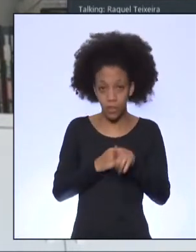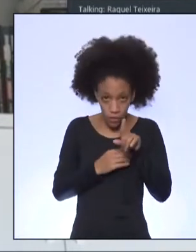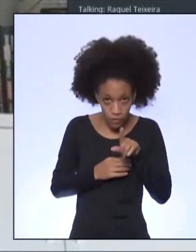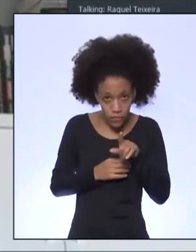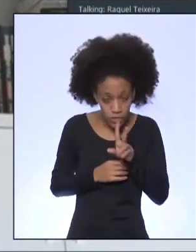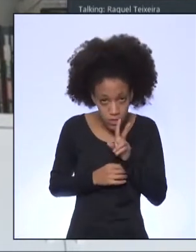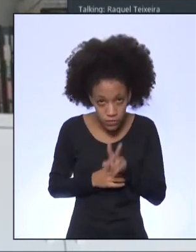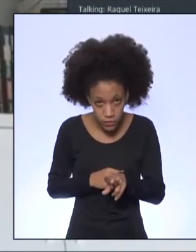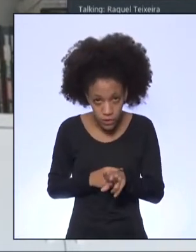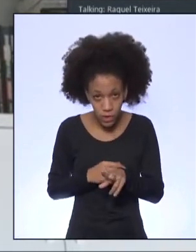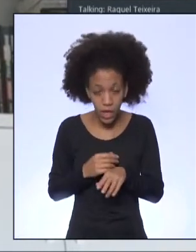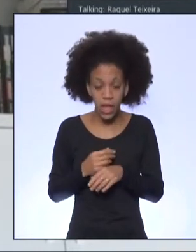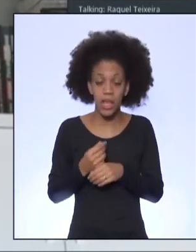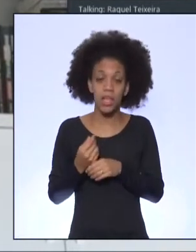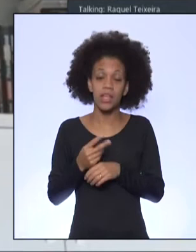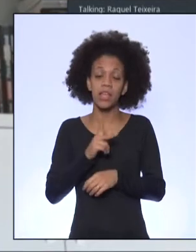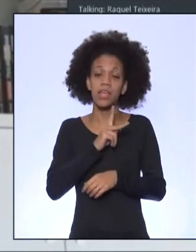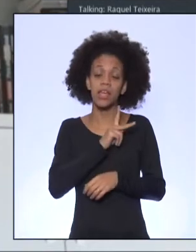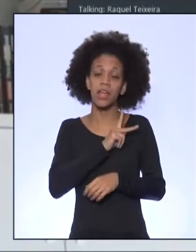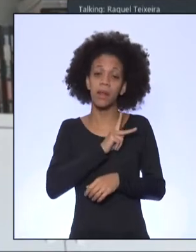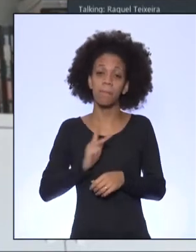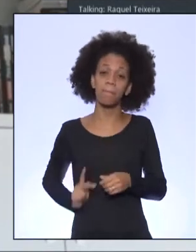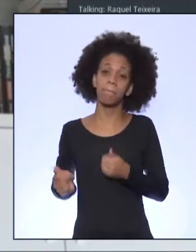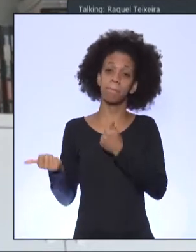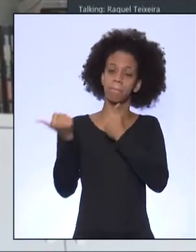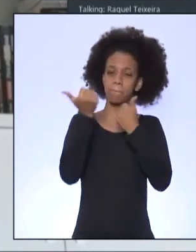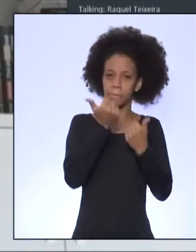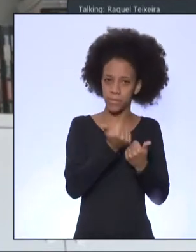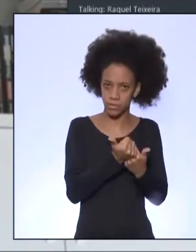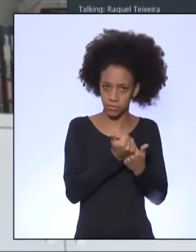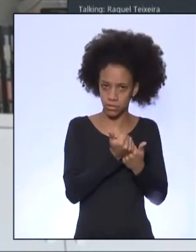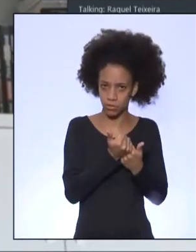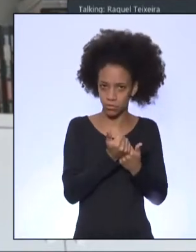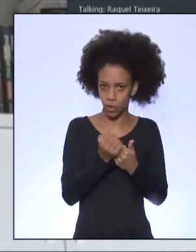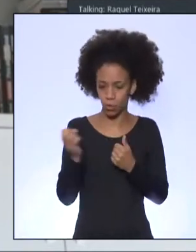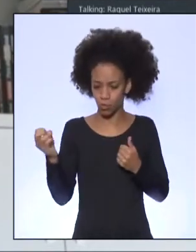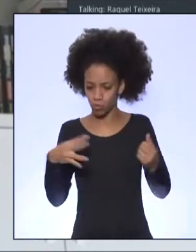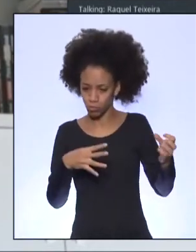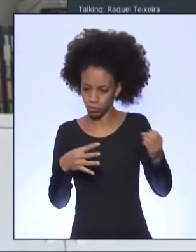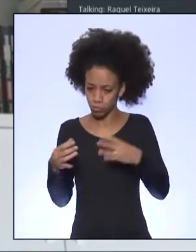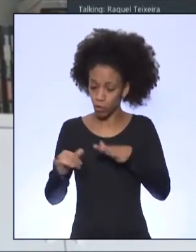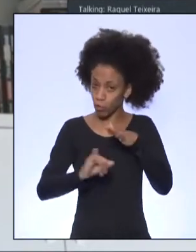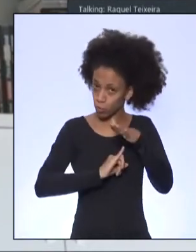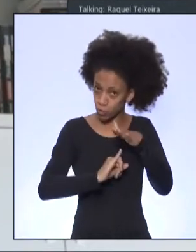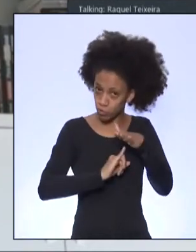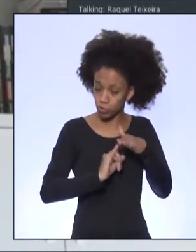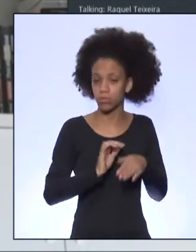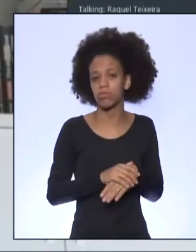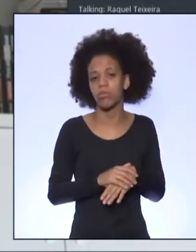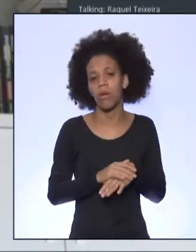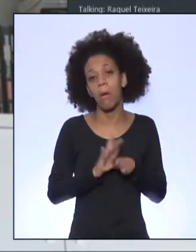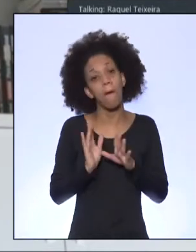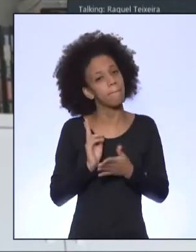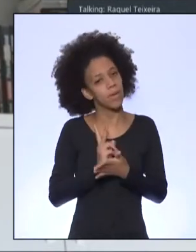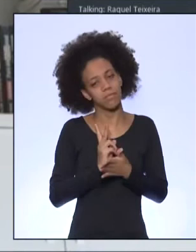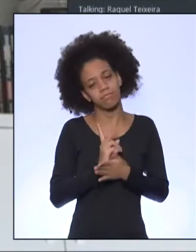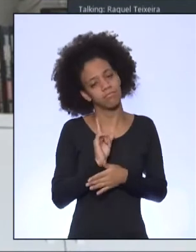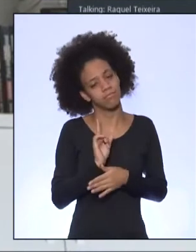ela é vice-presidente de Educação e Inovação do Instituto Ayrton Senna. Mas não foi sempre assim,